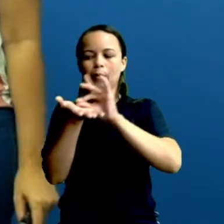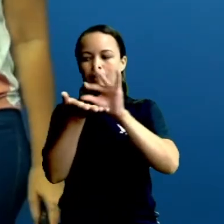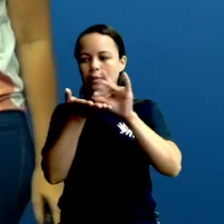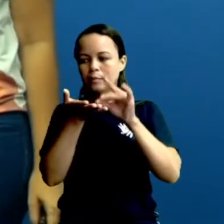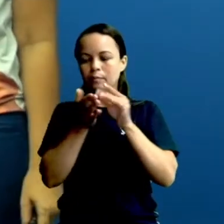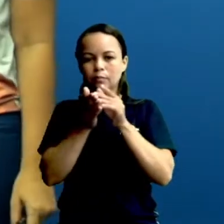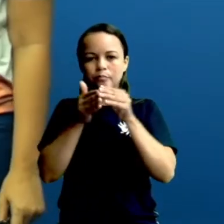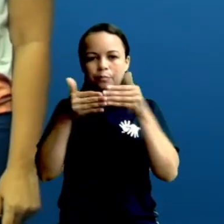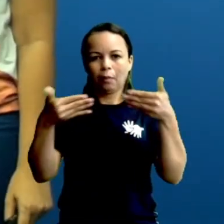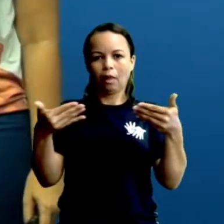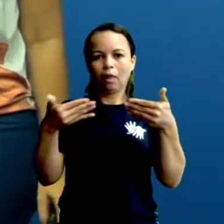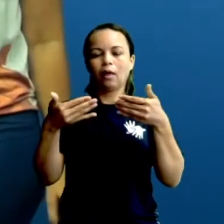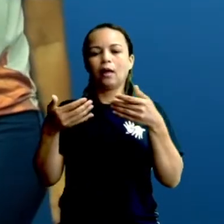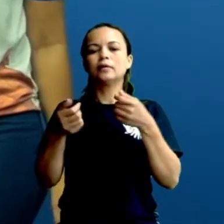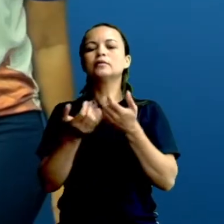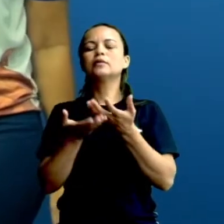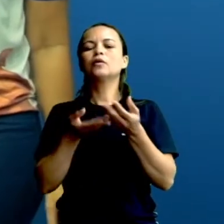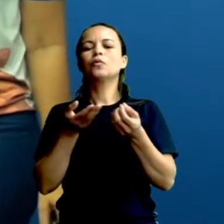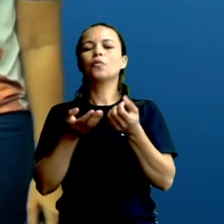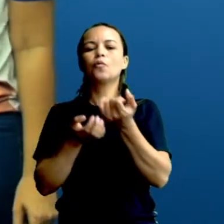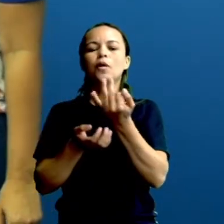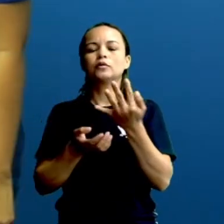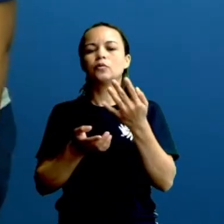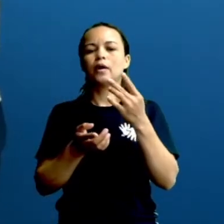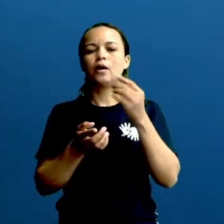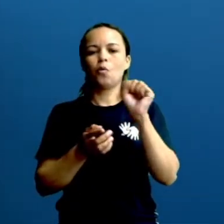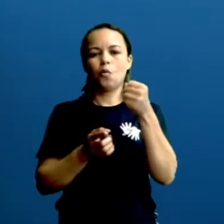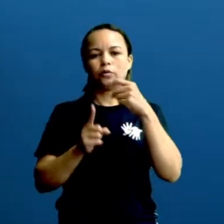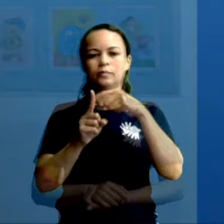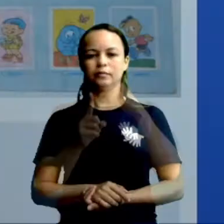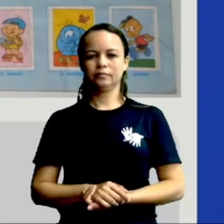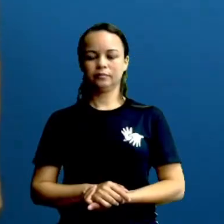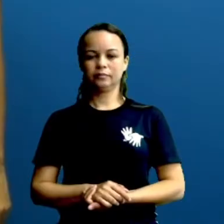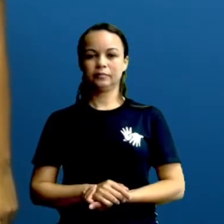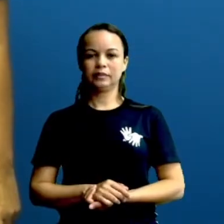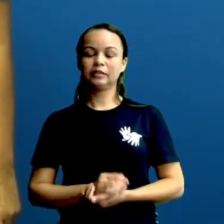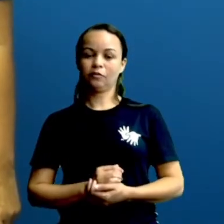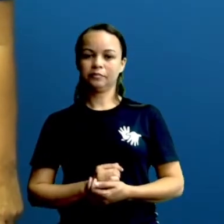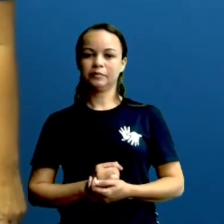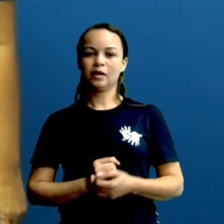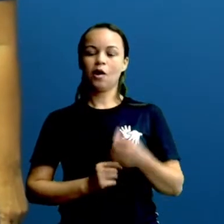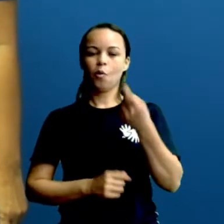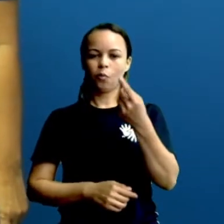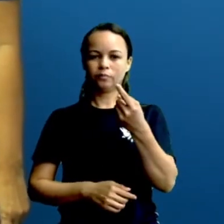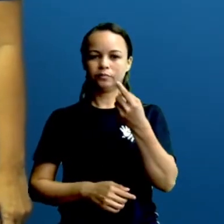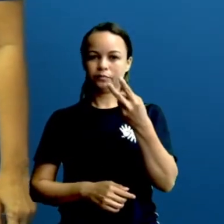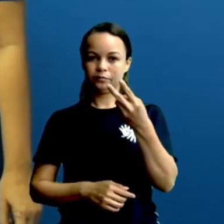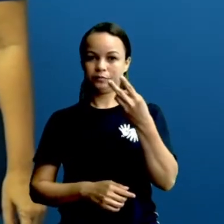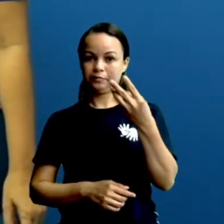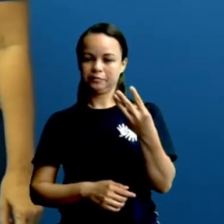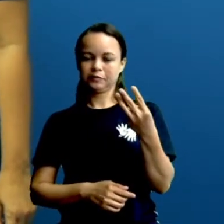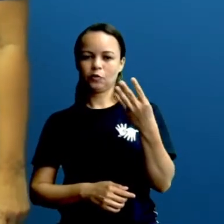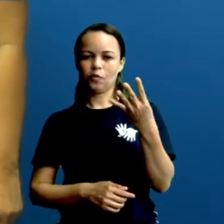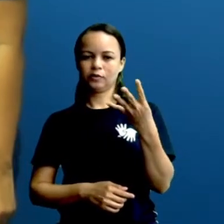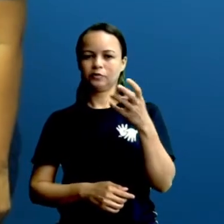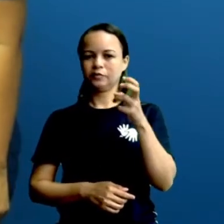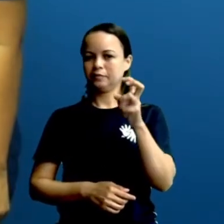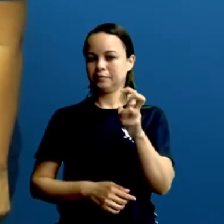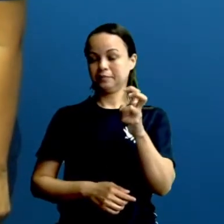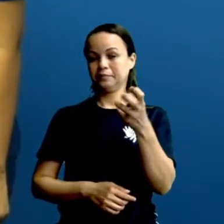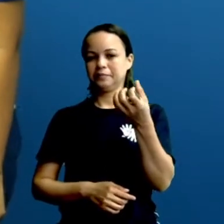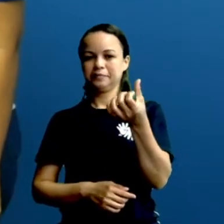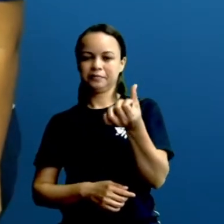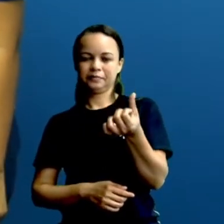completo. Vamos contar quanto é que é. 8 mais 8. Ó, 1, 2, 3,